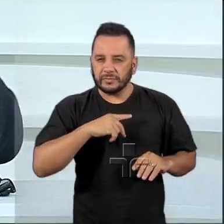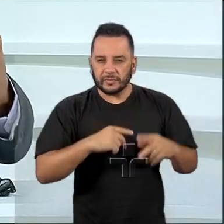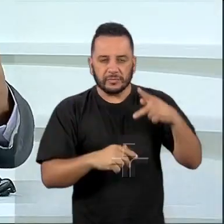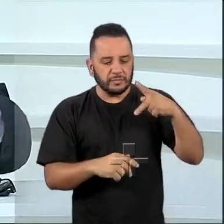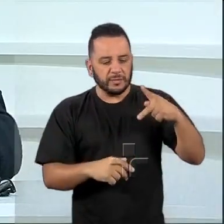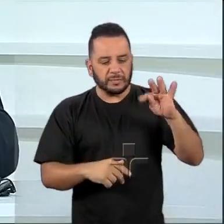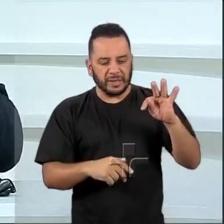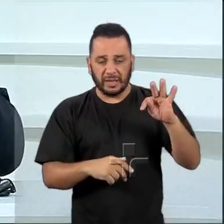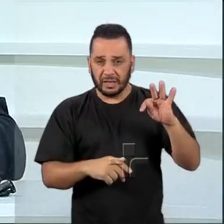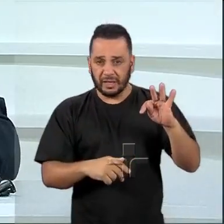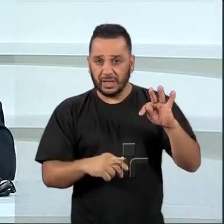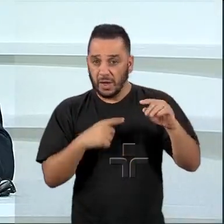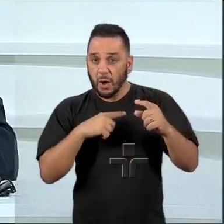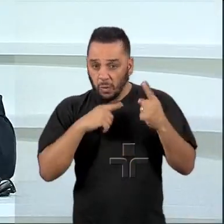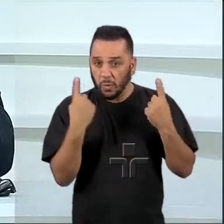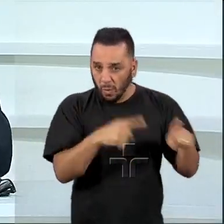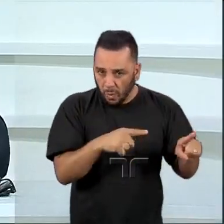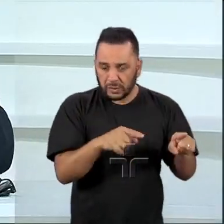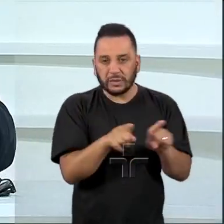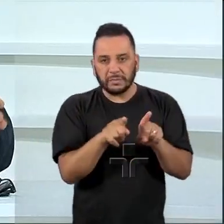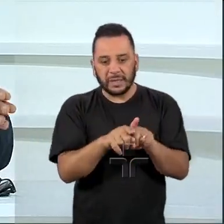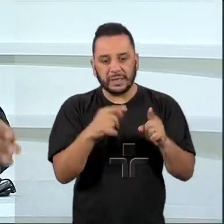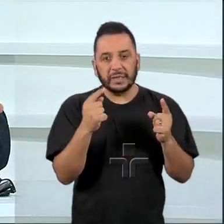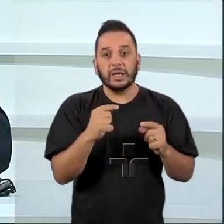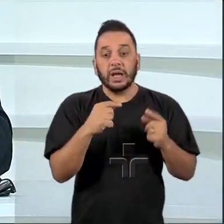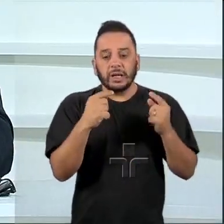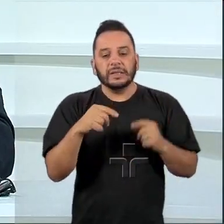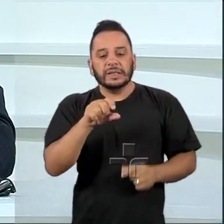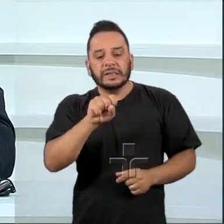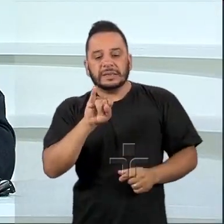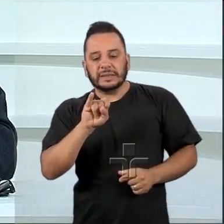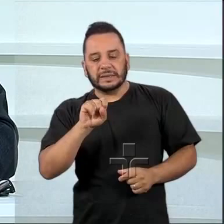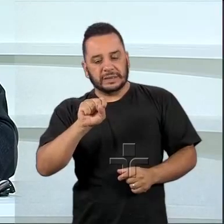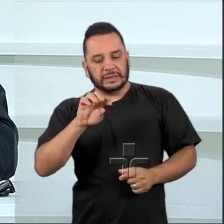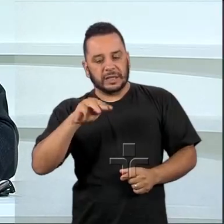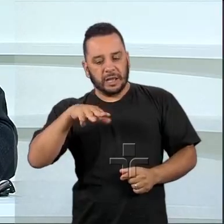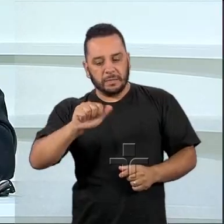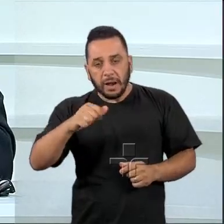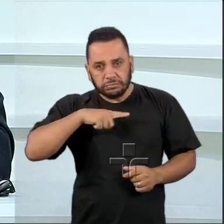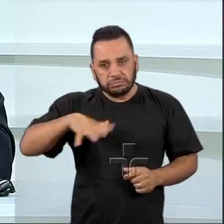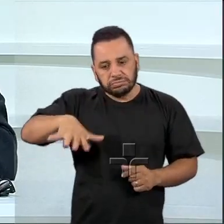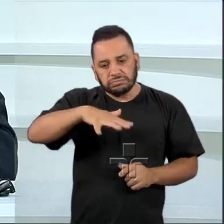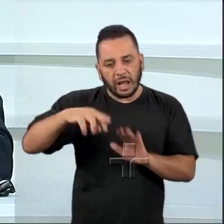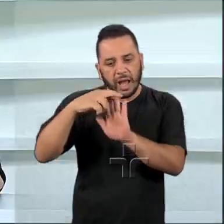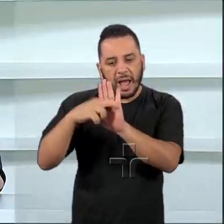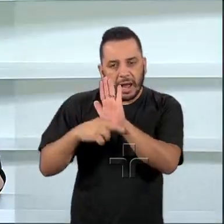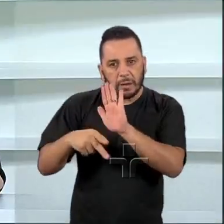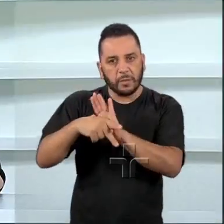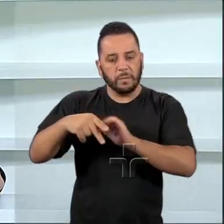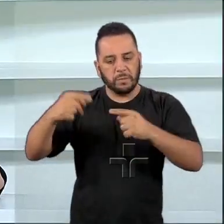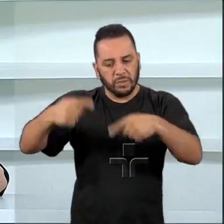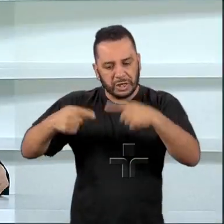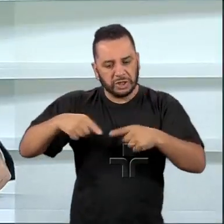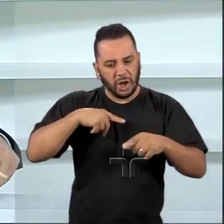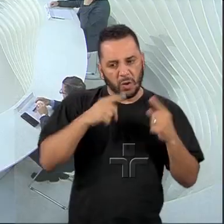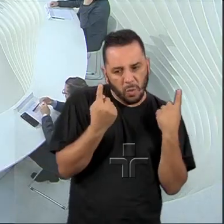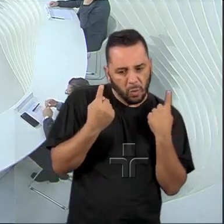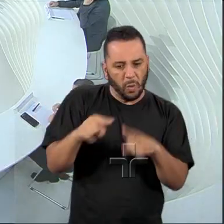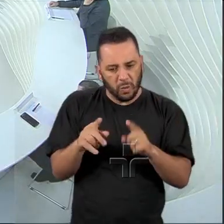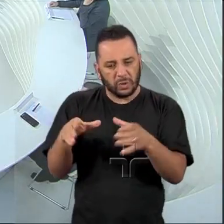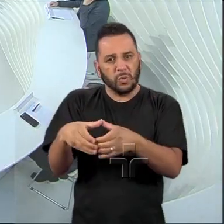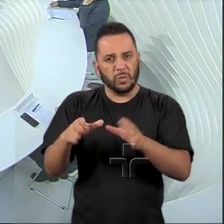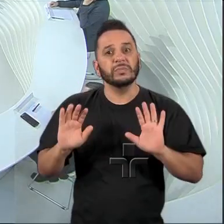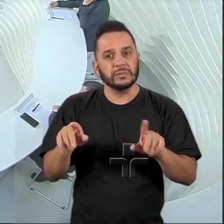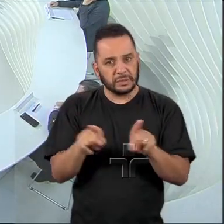misturam em algum momento, mas são diferentes, o PT terá que ser menos PT para ganhar essa eleição. É assim que... Ricardo, eu estava